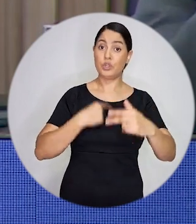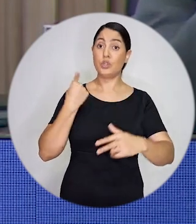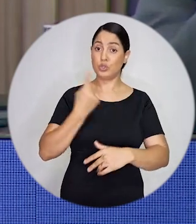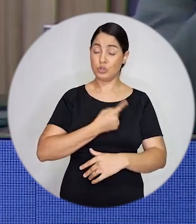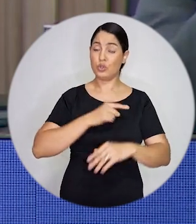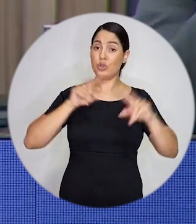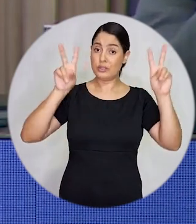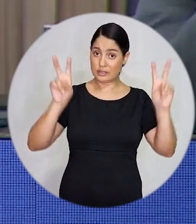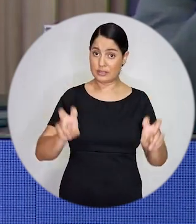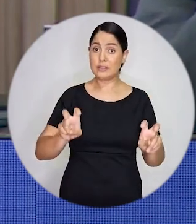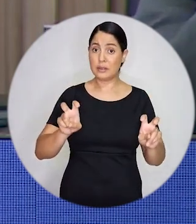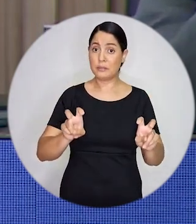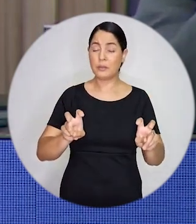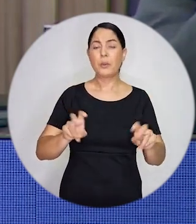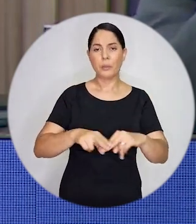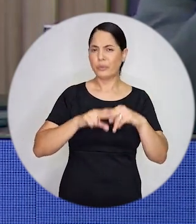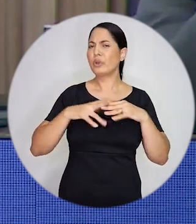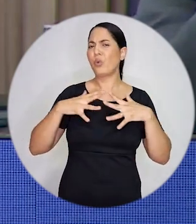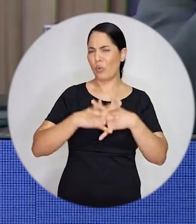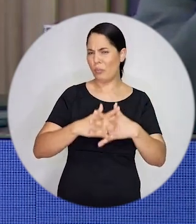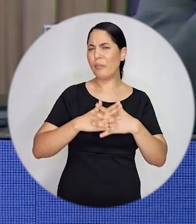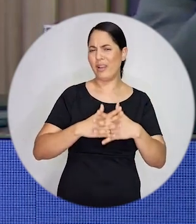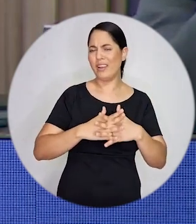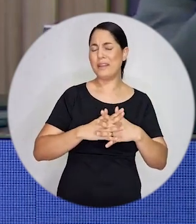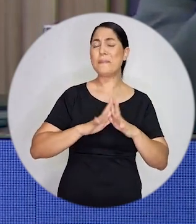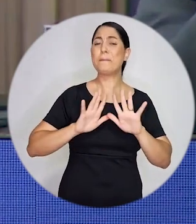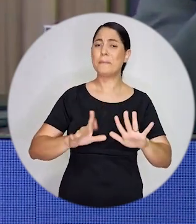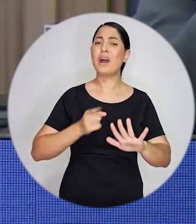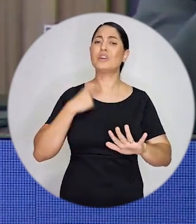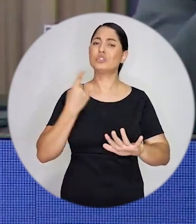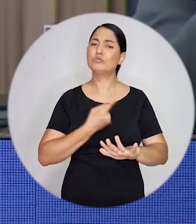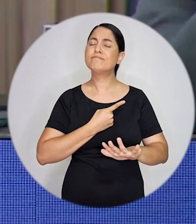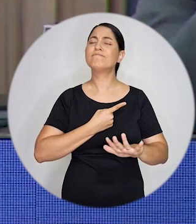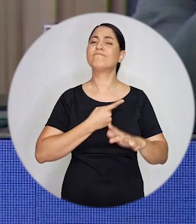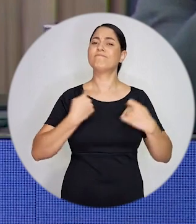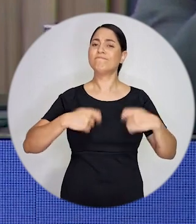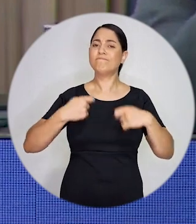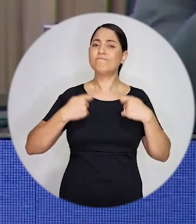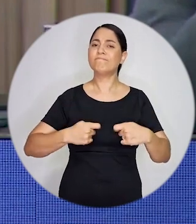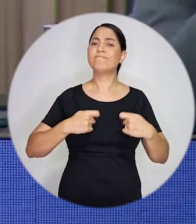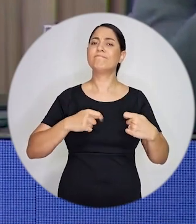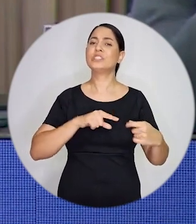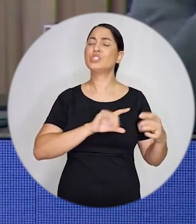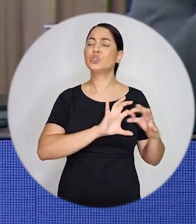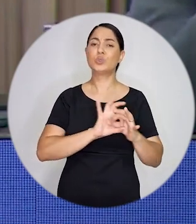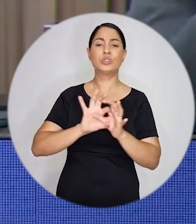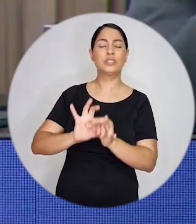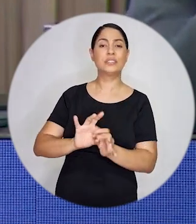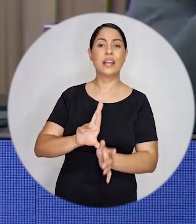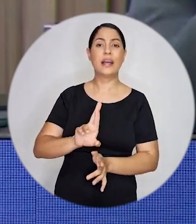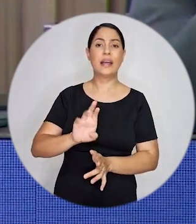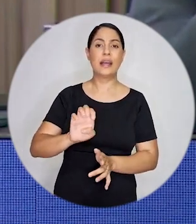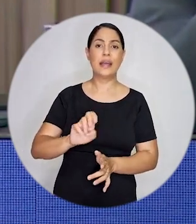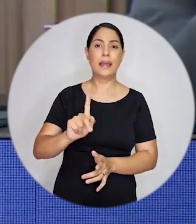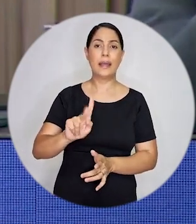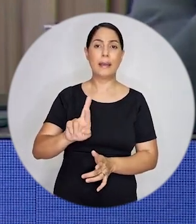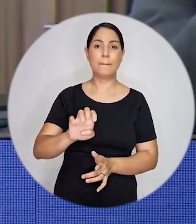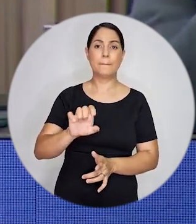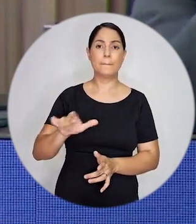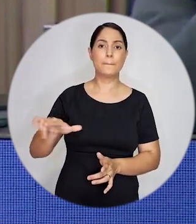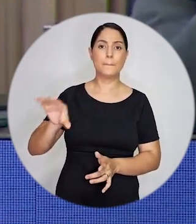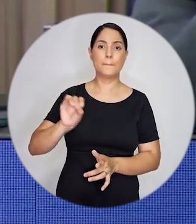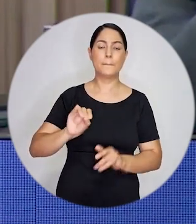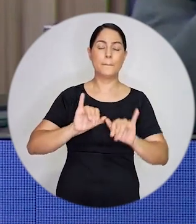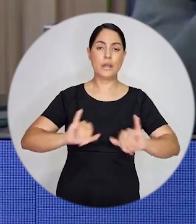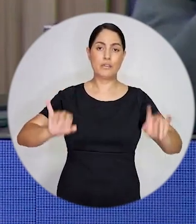perpetue. E para isso, a gente, tratando esse problema na sua complexidade, tem que lidar, obviamente, com essa face da